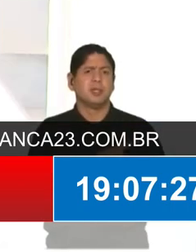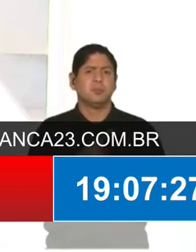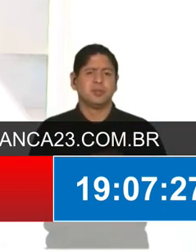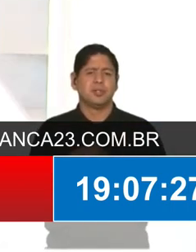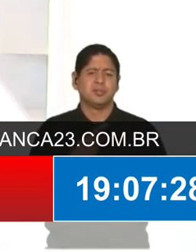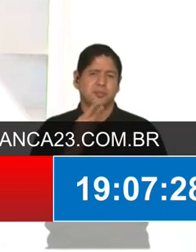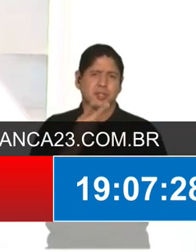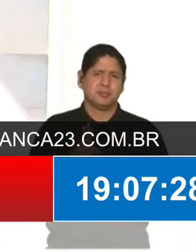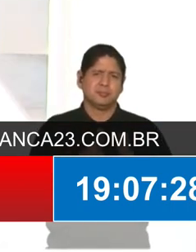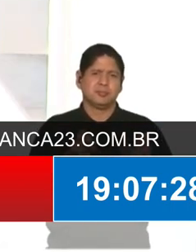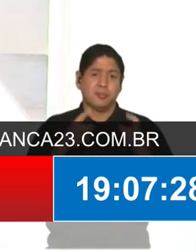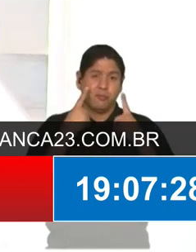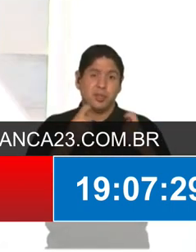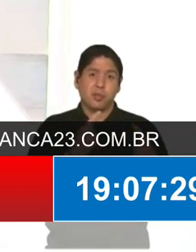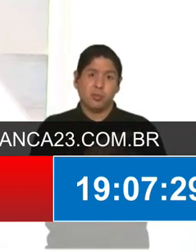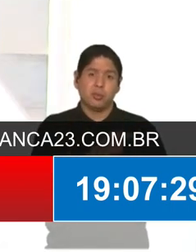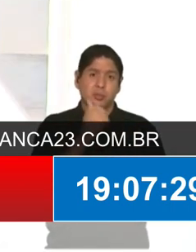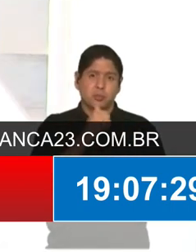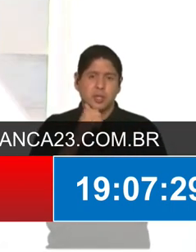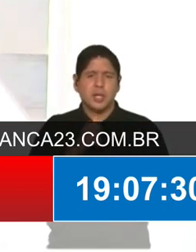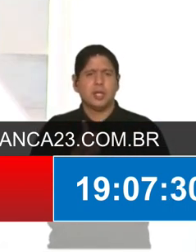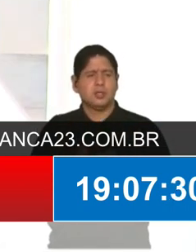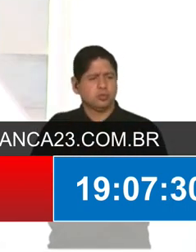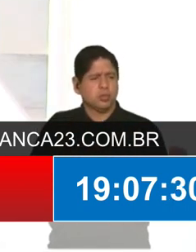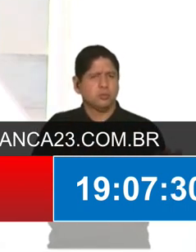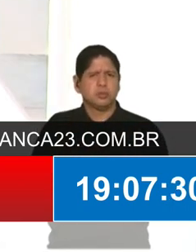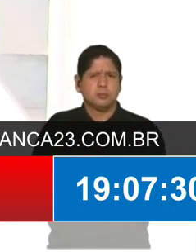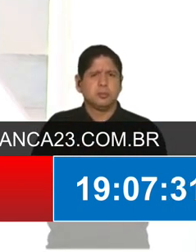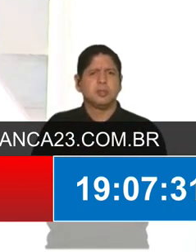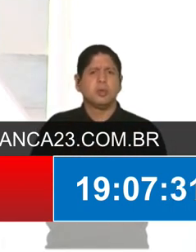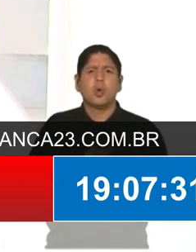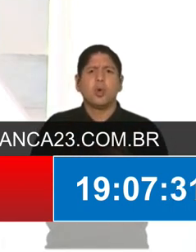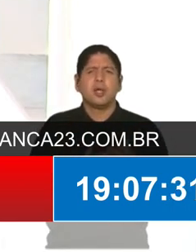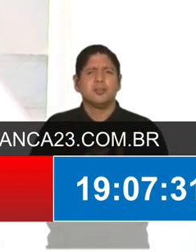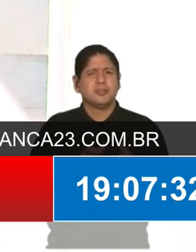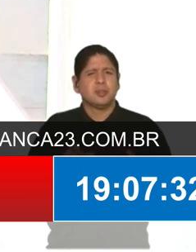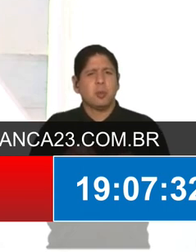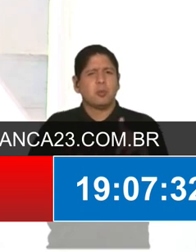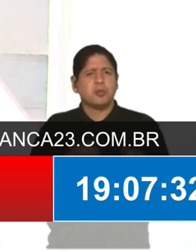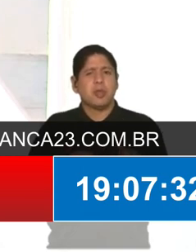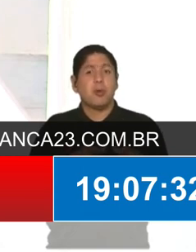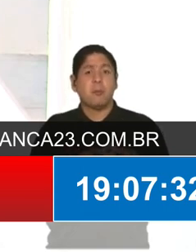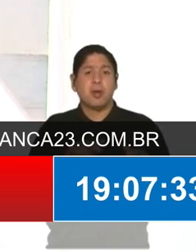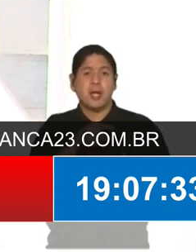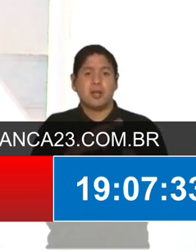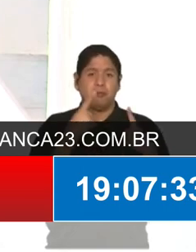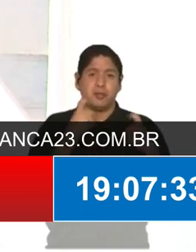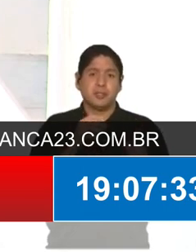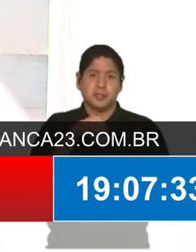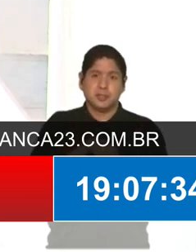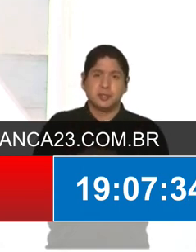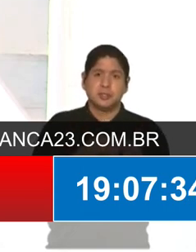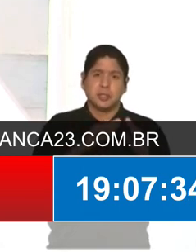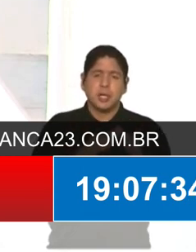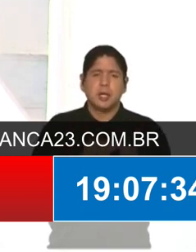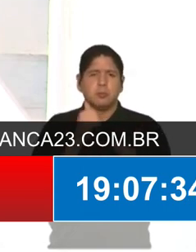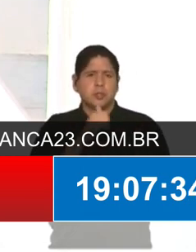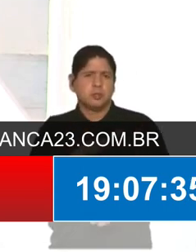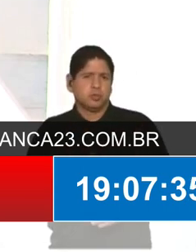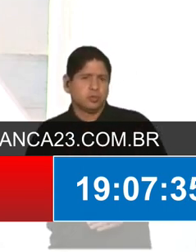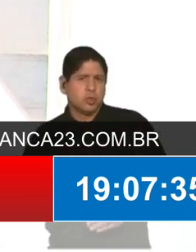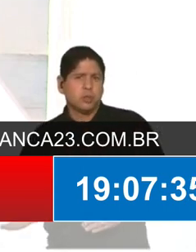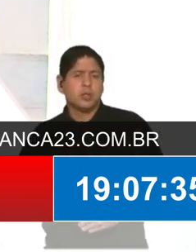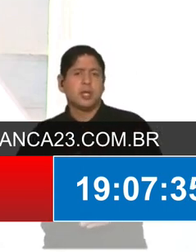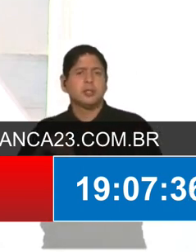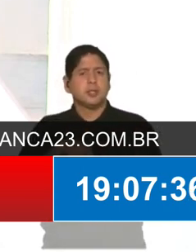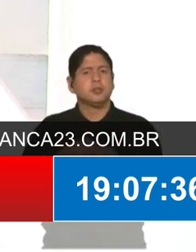a gente fala de violência contra mulheres e meninas, diferente da maioria da população, a maior parte da violência sofrida por mulheres e meninas é dentro